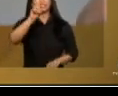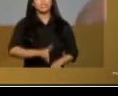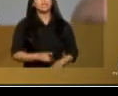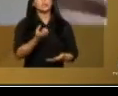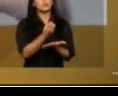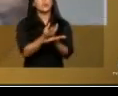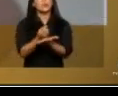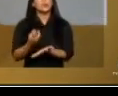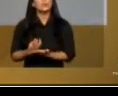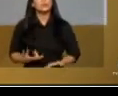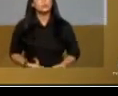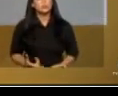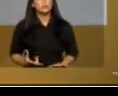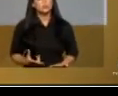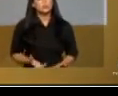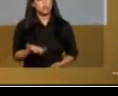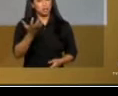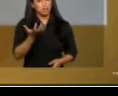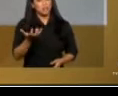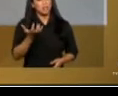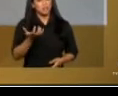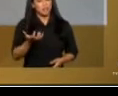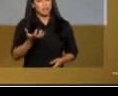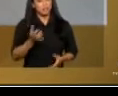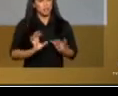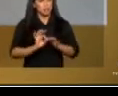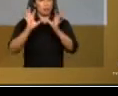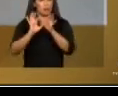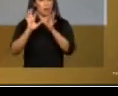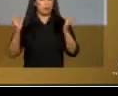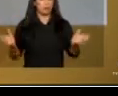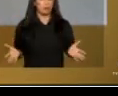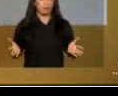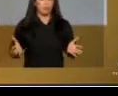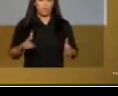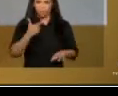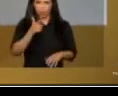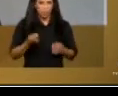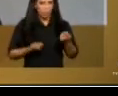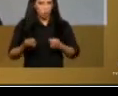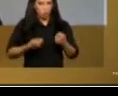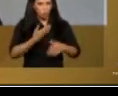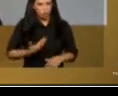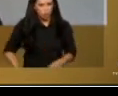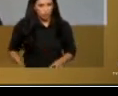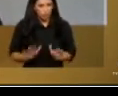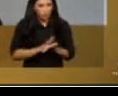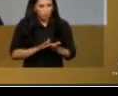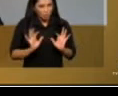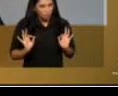consumidores. Queremos que essa atividade seja totalmente livre, sem qualquer interferência